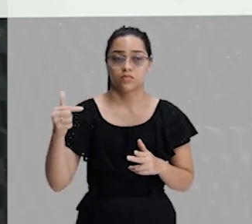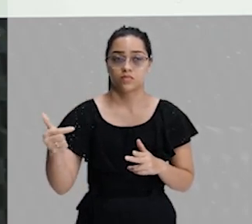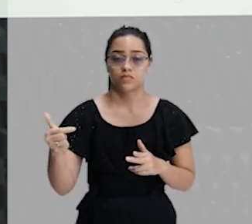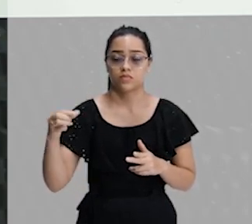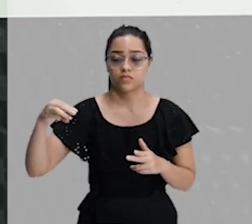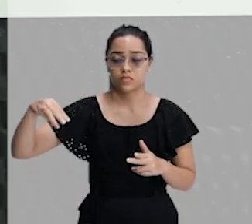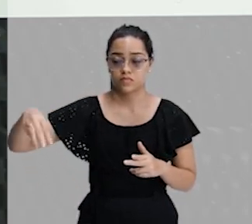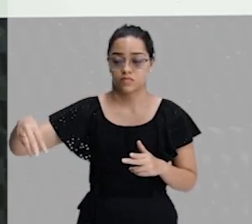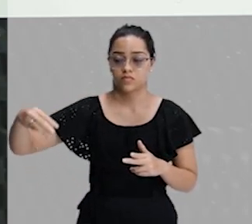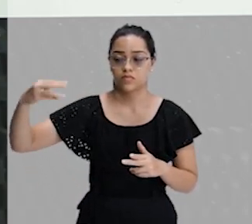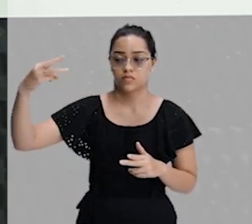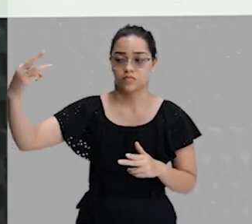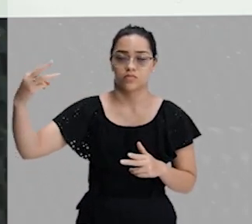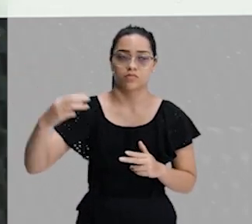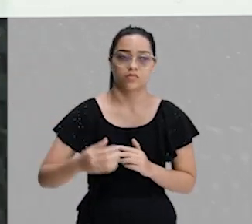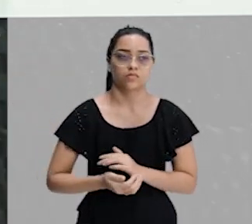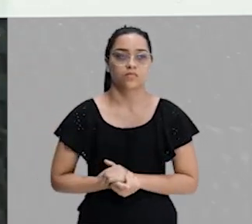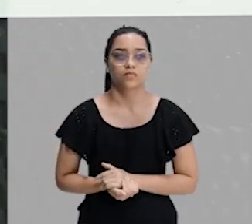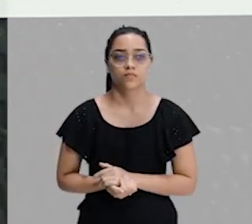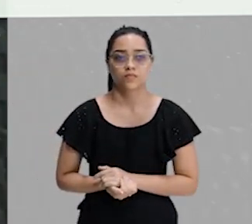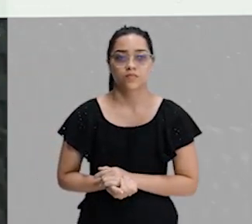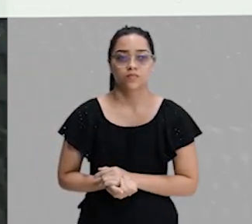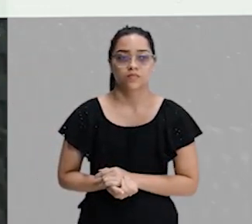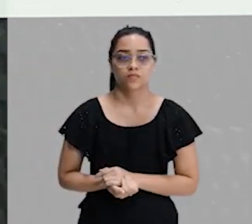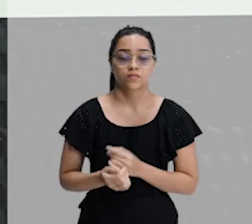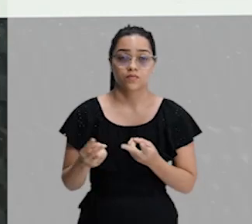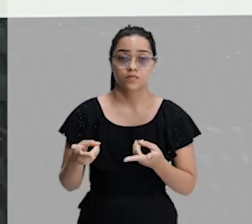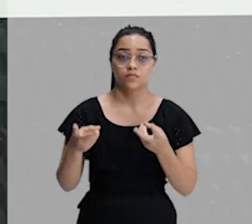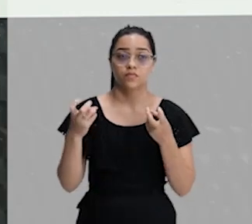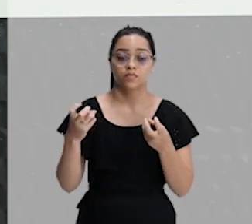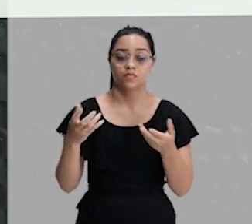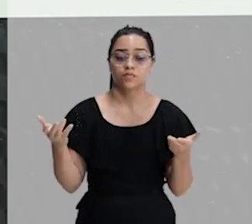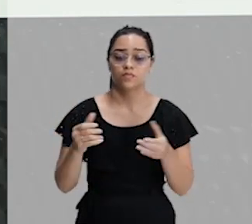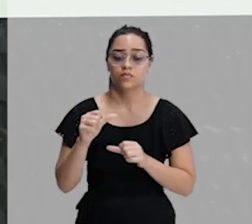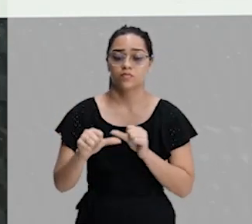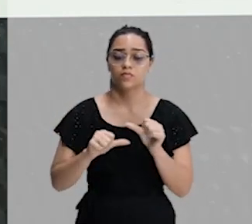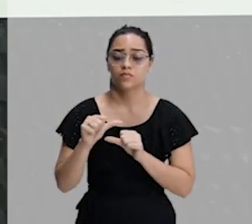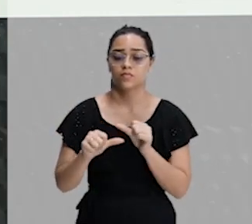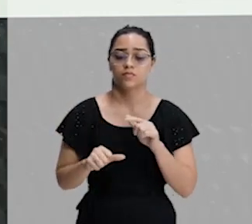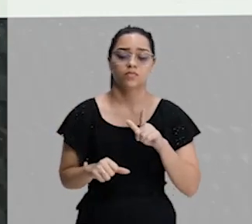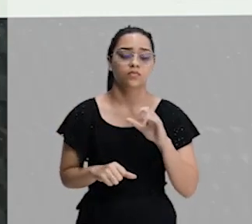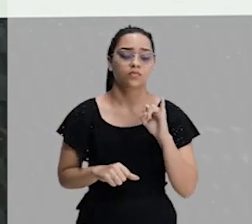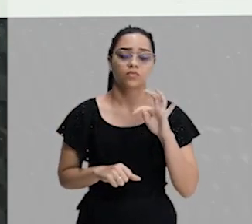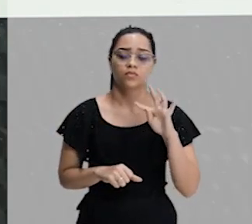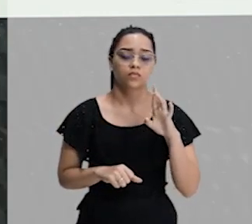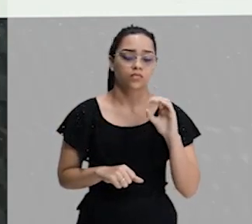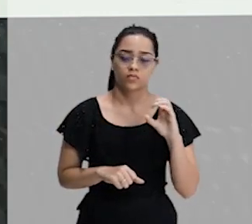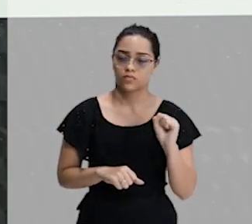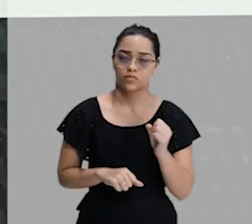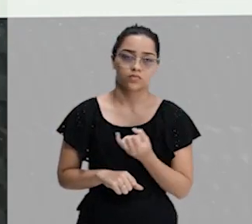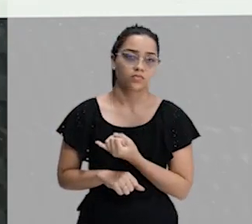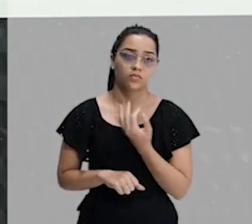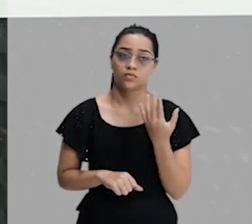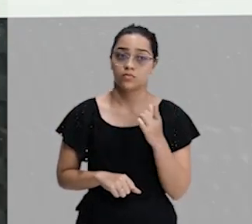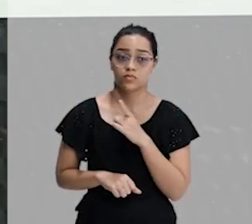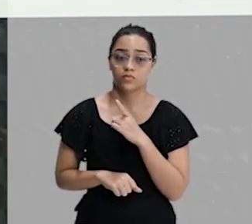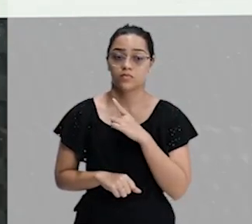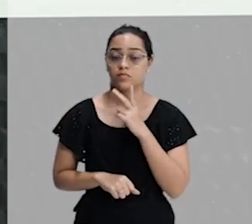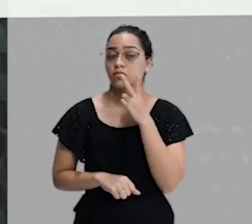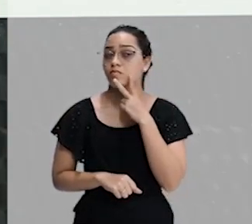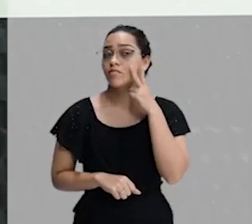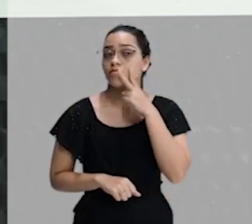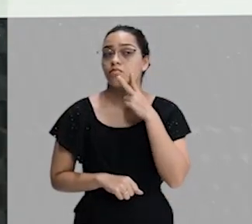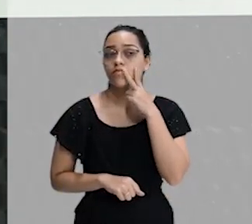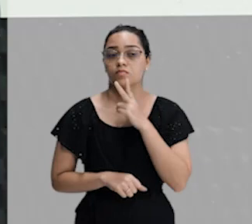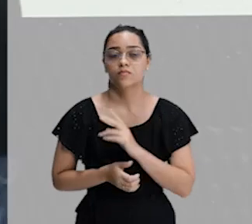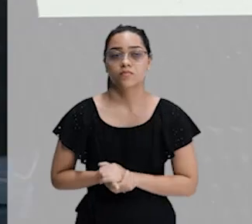56,52 metros cúbicos. Tá? Olha só, vamos transformar isso para litro. Vamos saber quantos litros de vinho. A